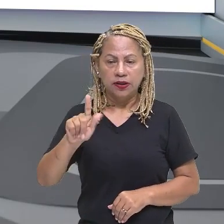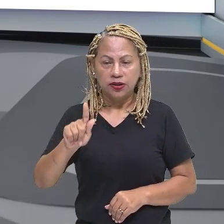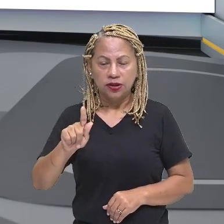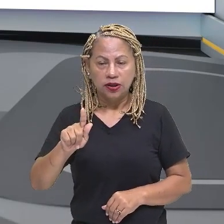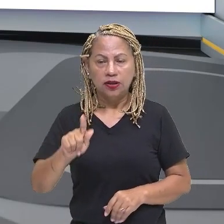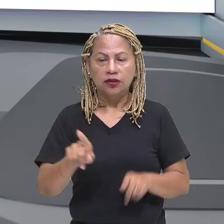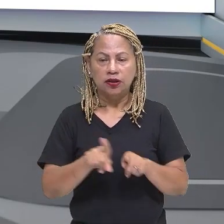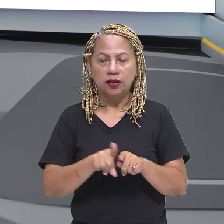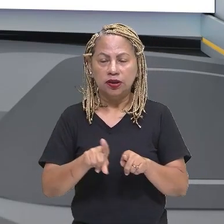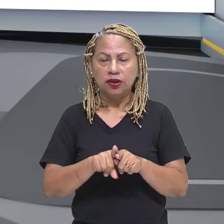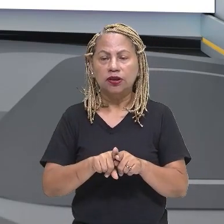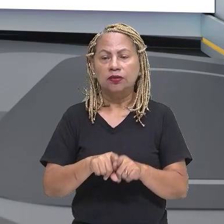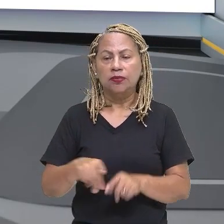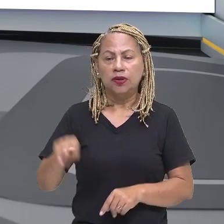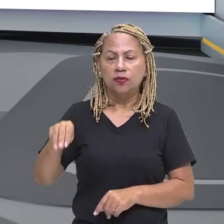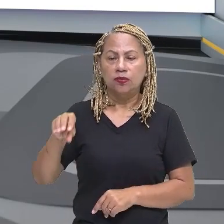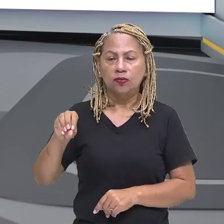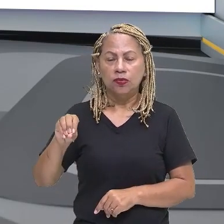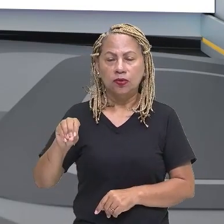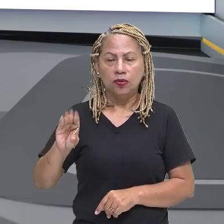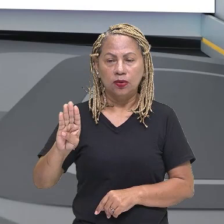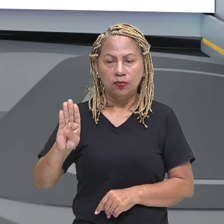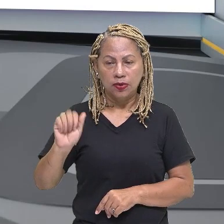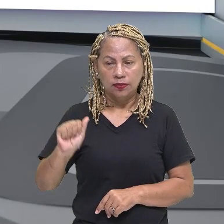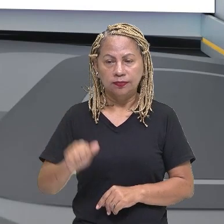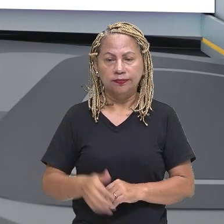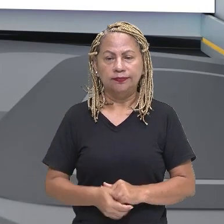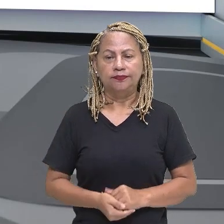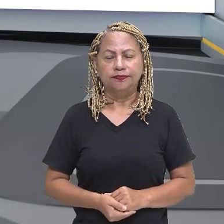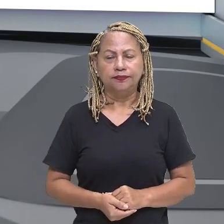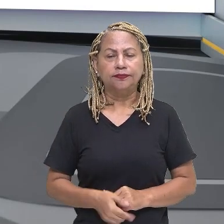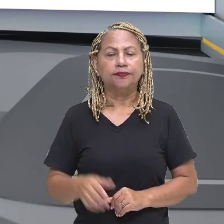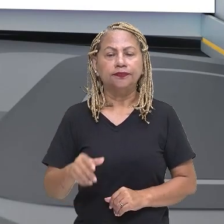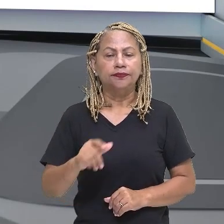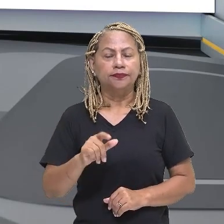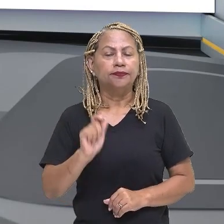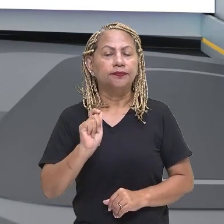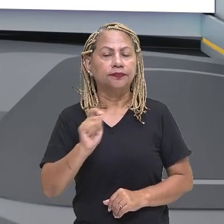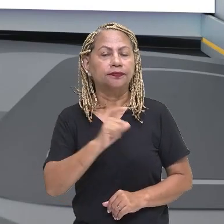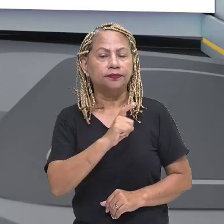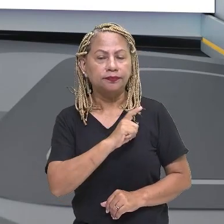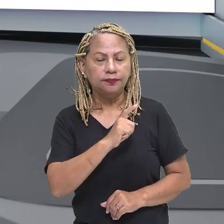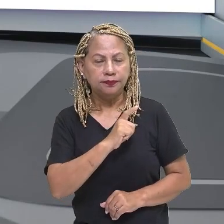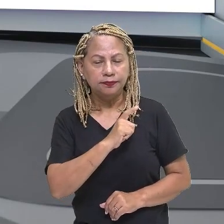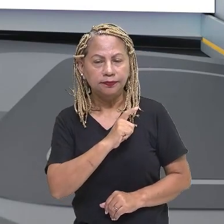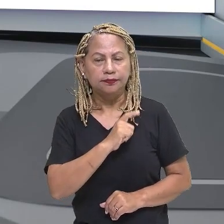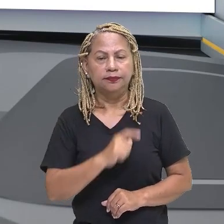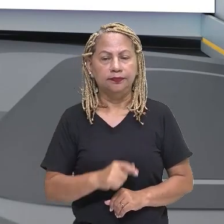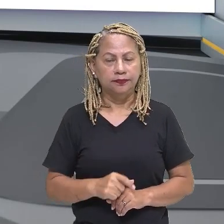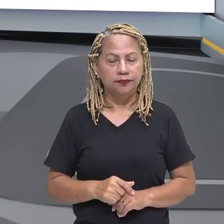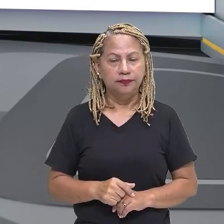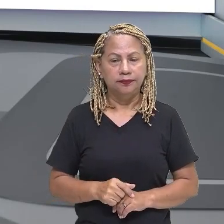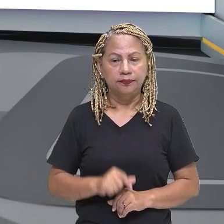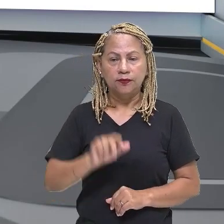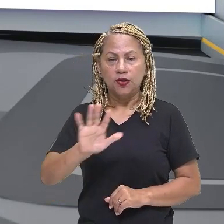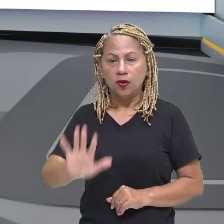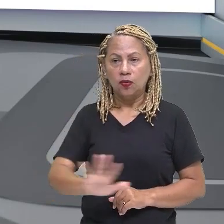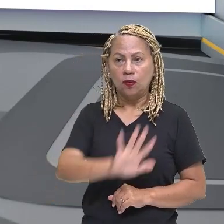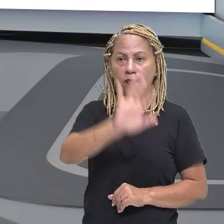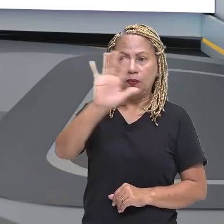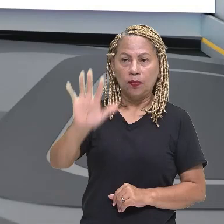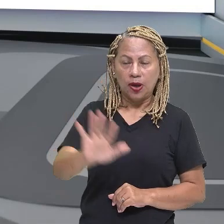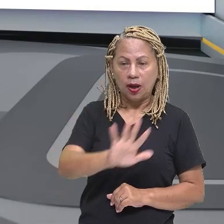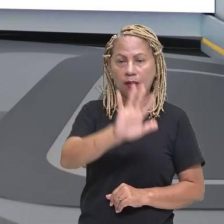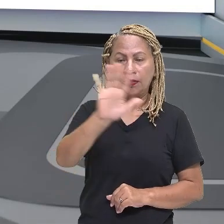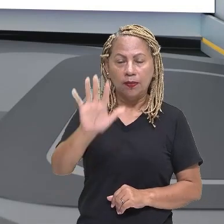é esse Multiplayer Online Battle Arena, tá? Que tem como um cenário um mapa ou uma arena